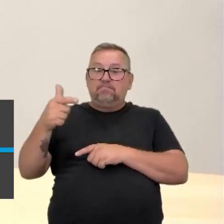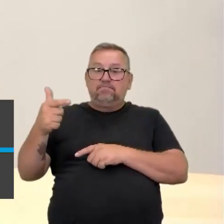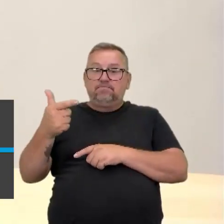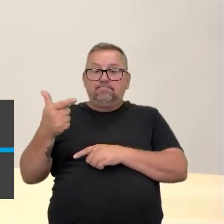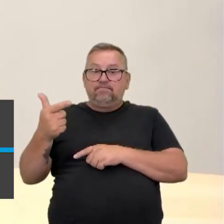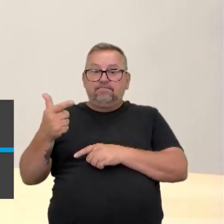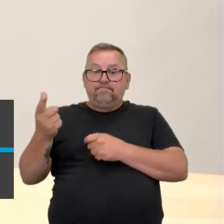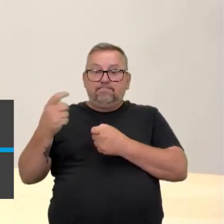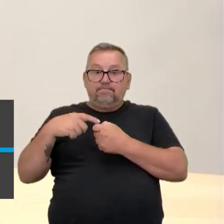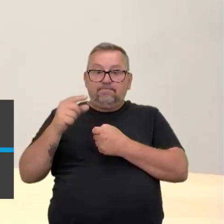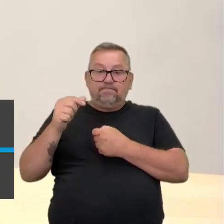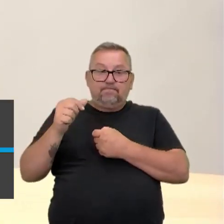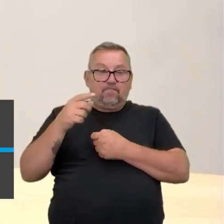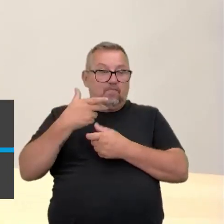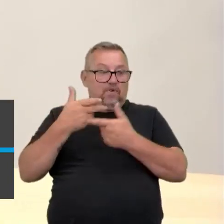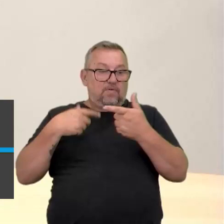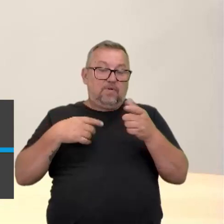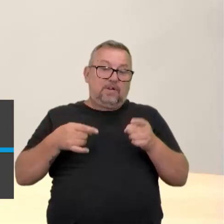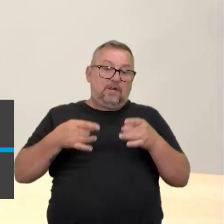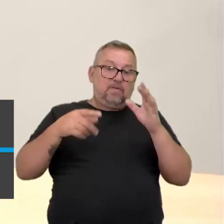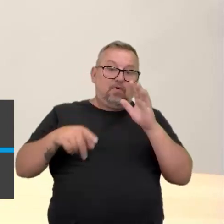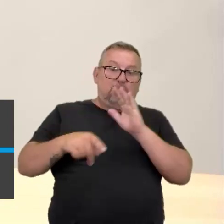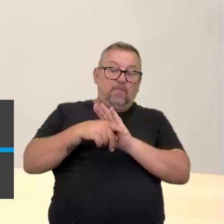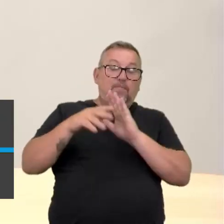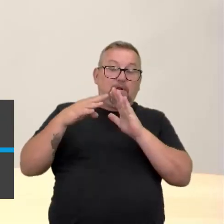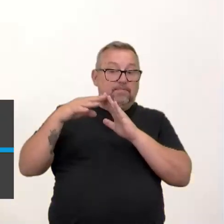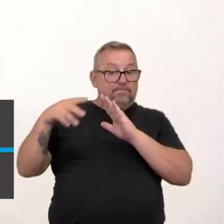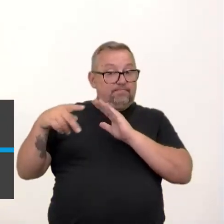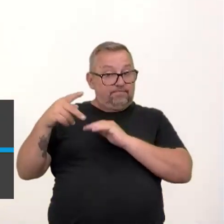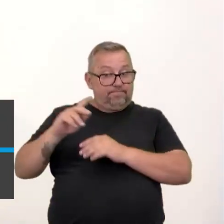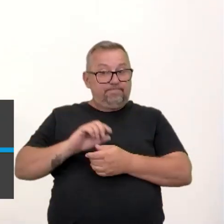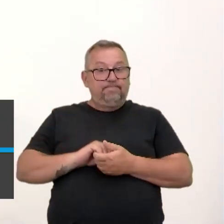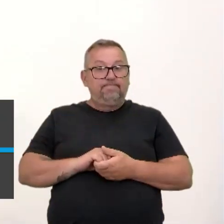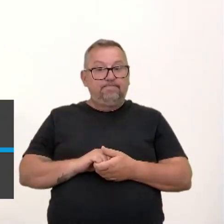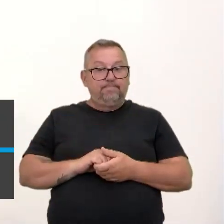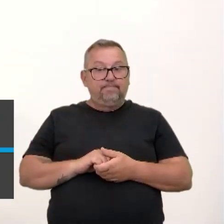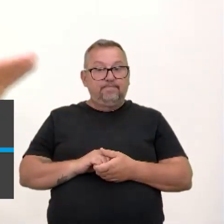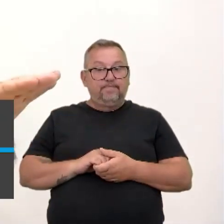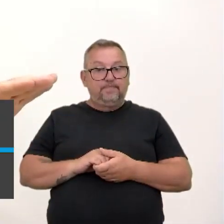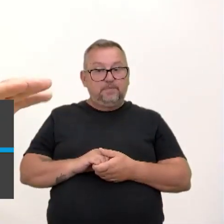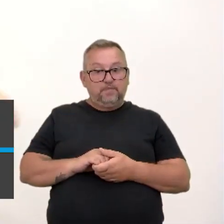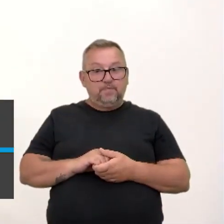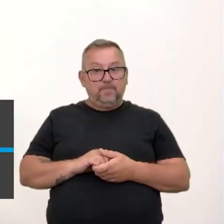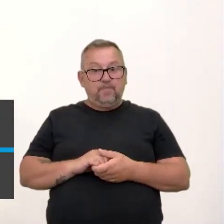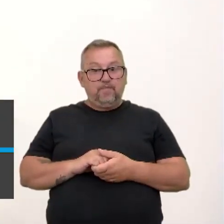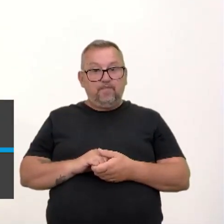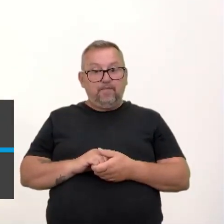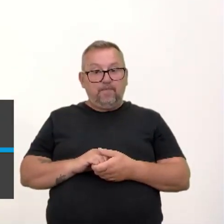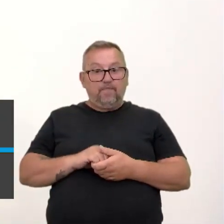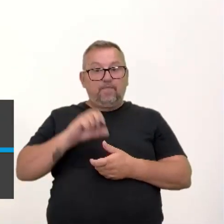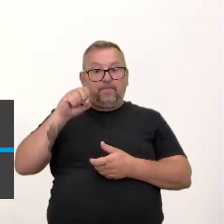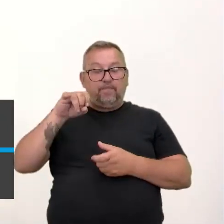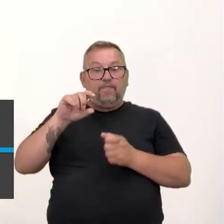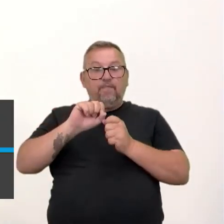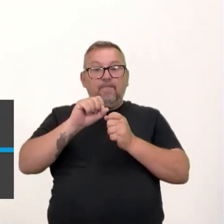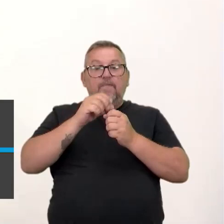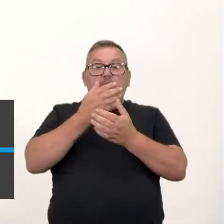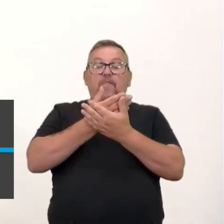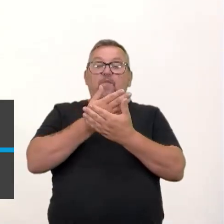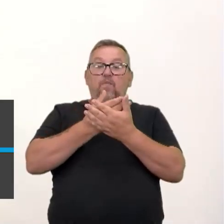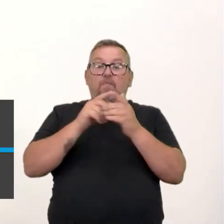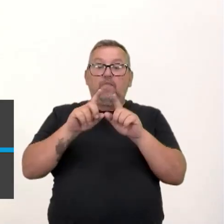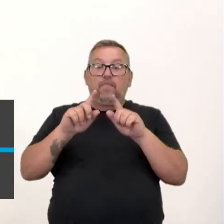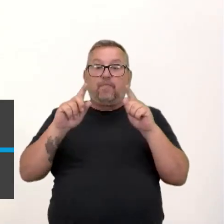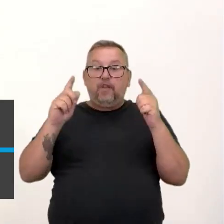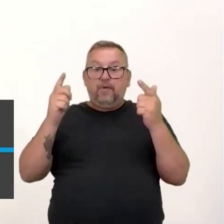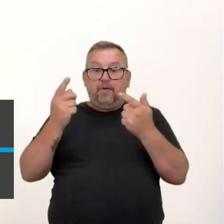retorno financeiro daquilo que foi gasto na própria casa delas. Em tese, se você faz um estudo geológico que